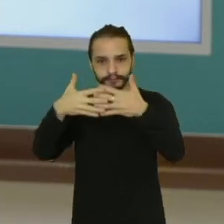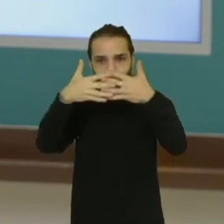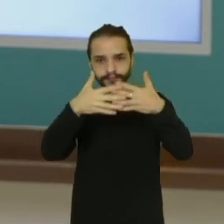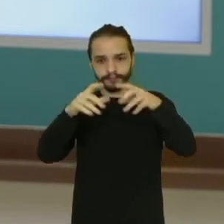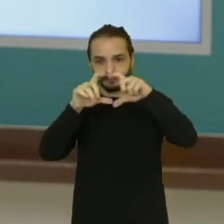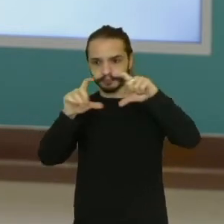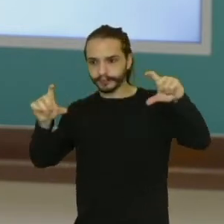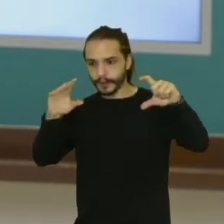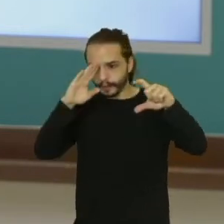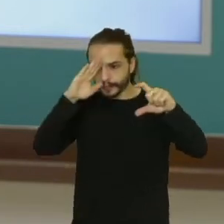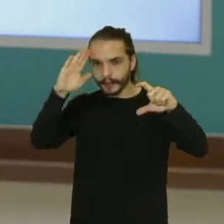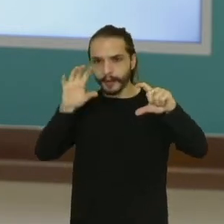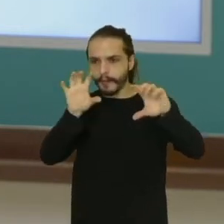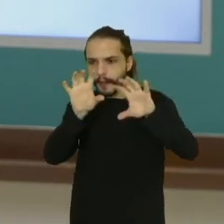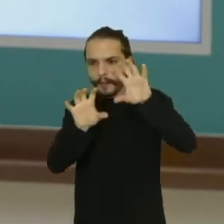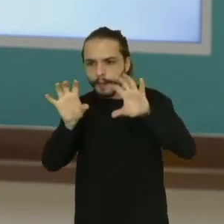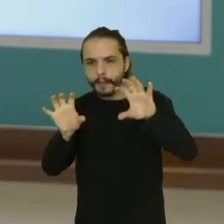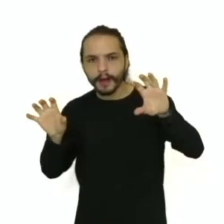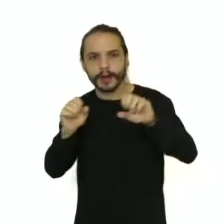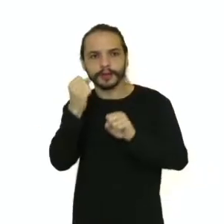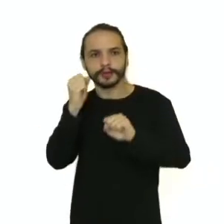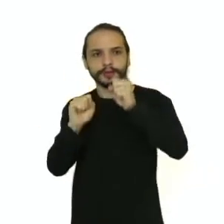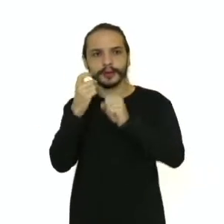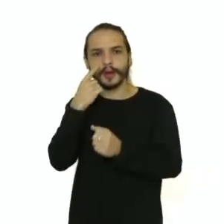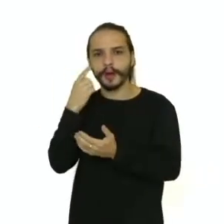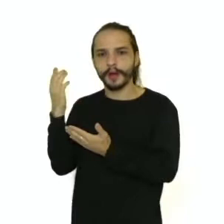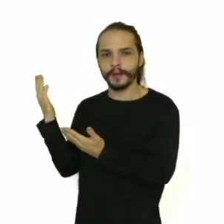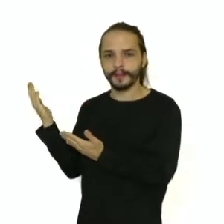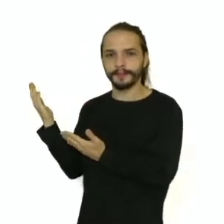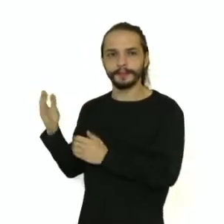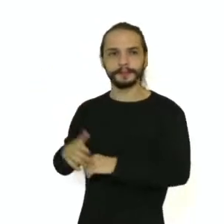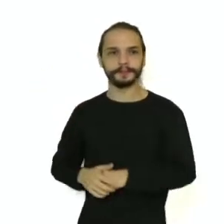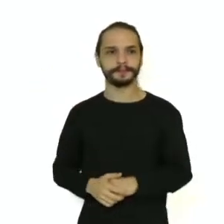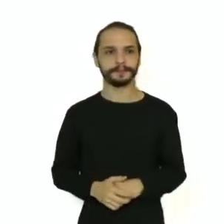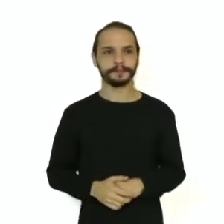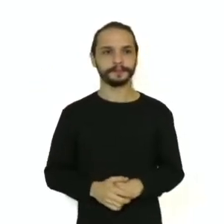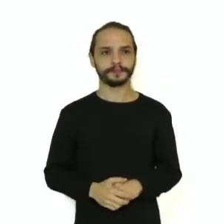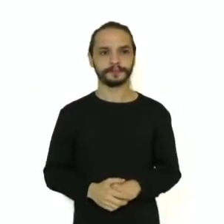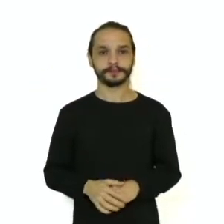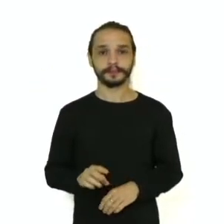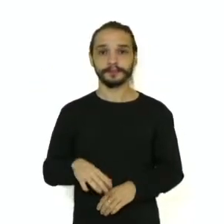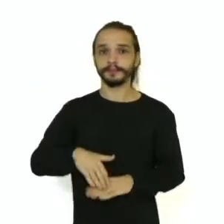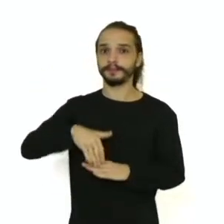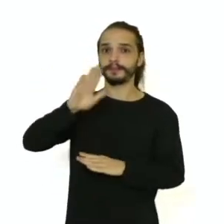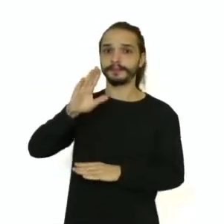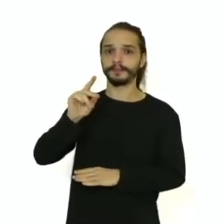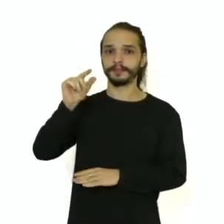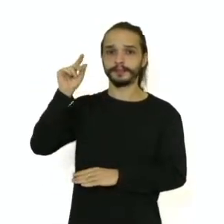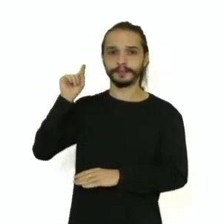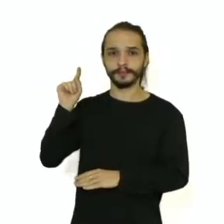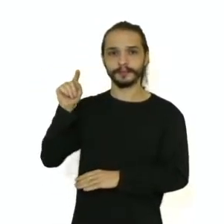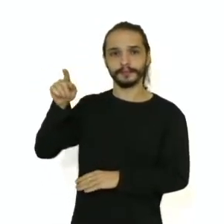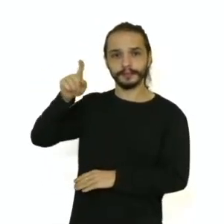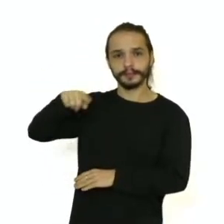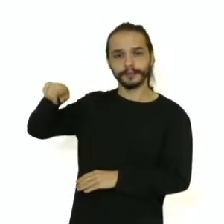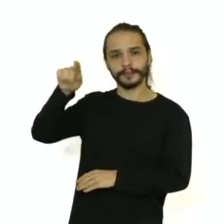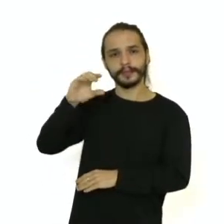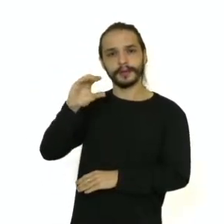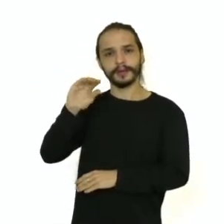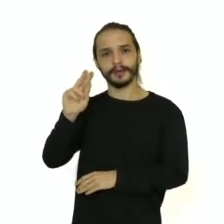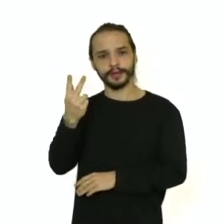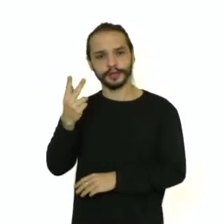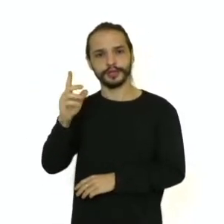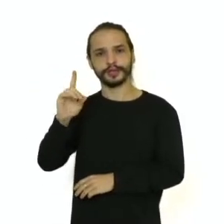essas indústrias. Repare no mapa aqui então do lado direito. Temos aqui então a mais antiga, né, a região entre Chicago e até